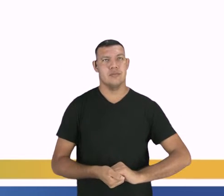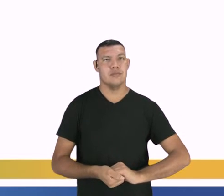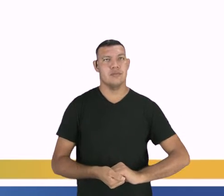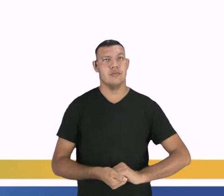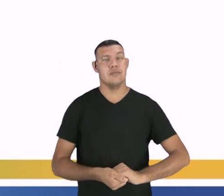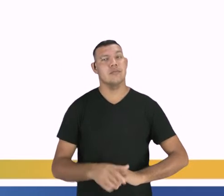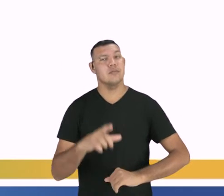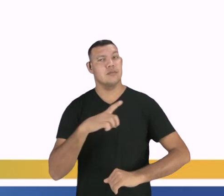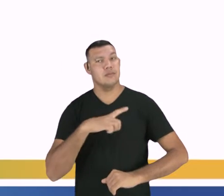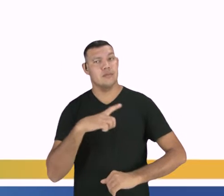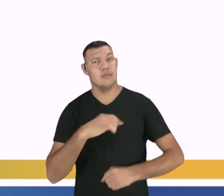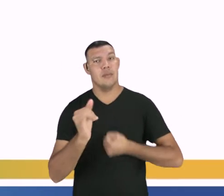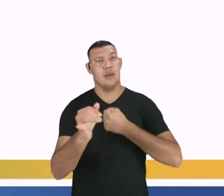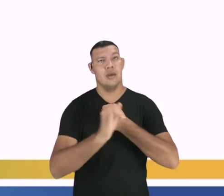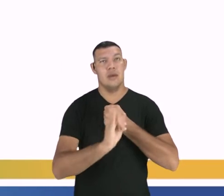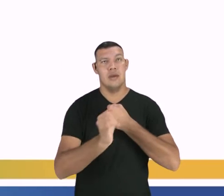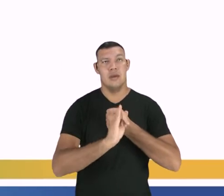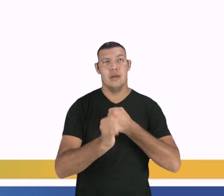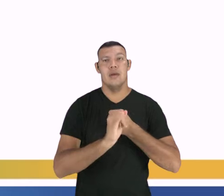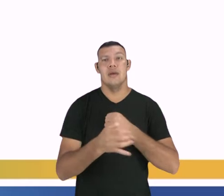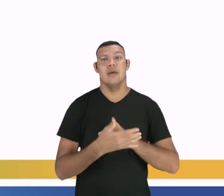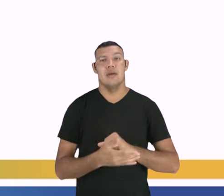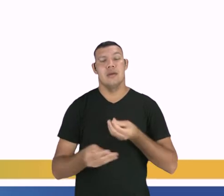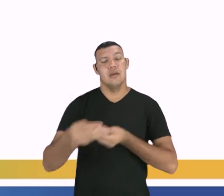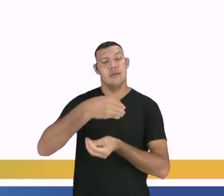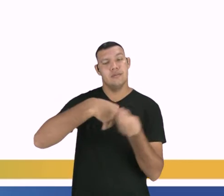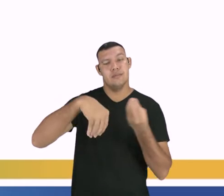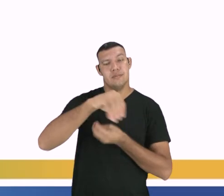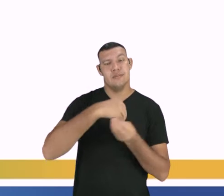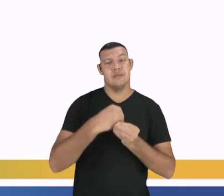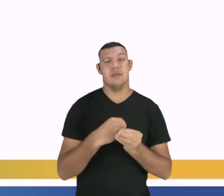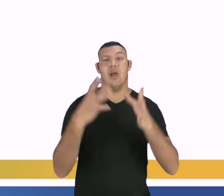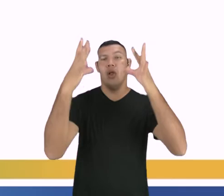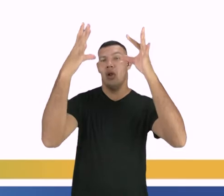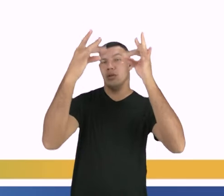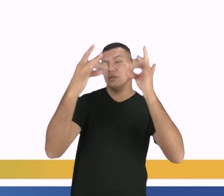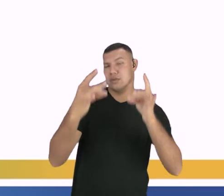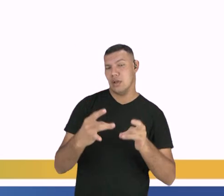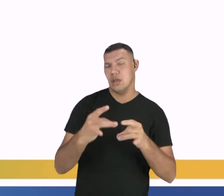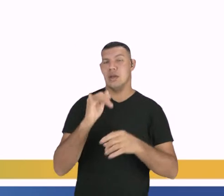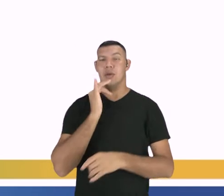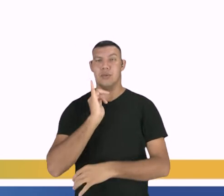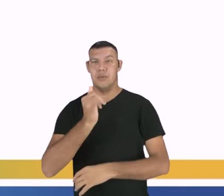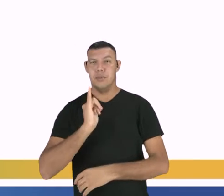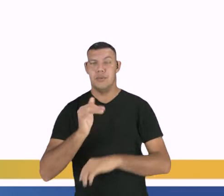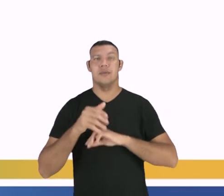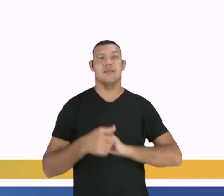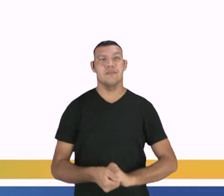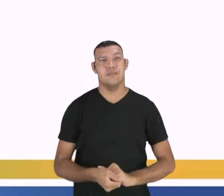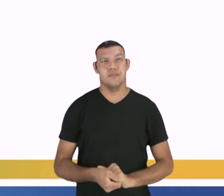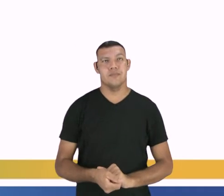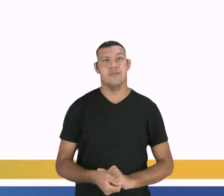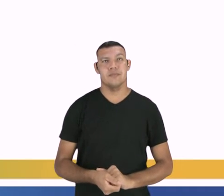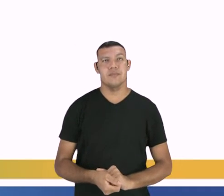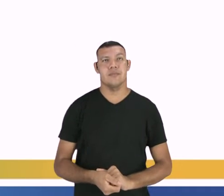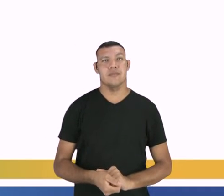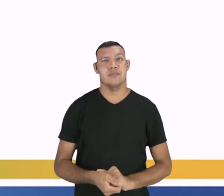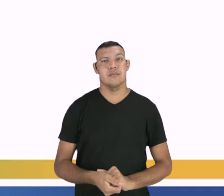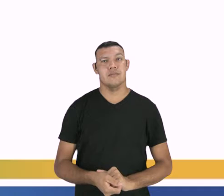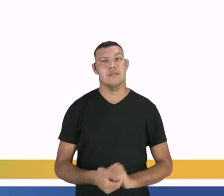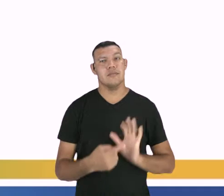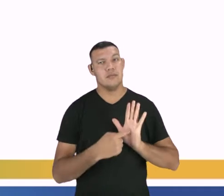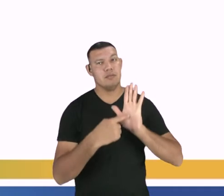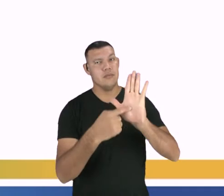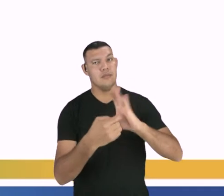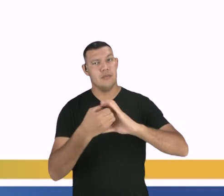Temos ainda as crônicas que podem ser narrativas descritivas. Narrativa descritiva